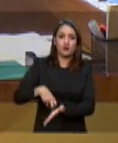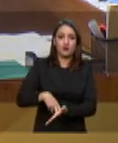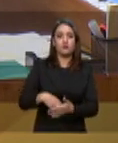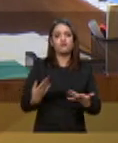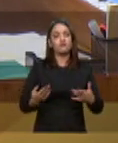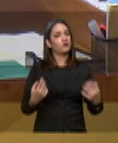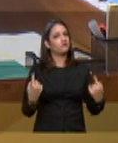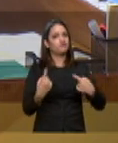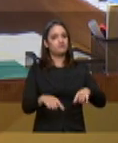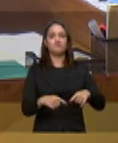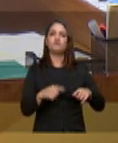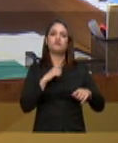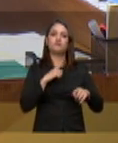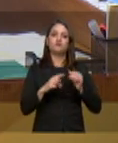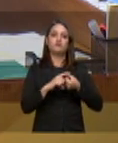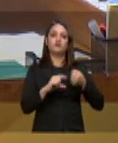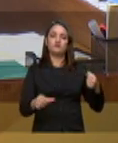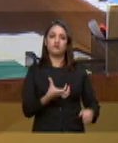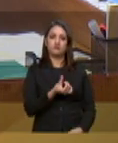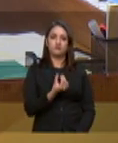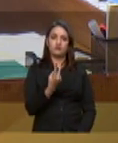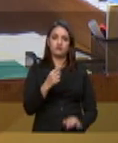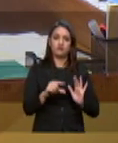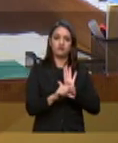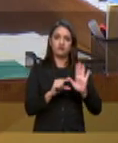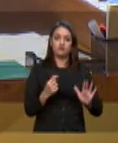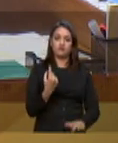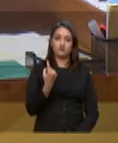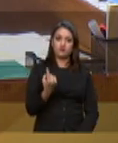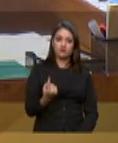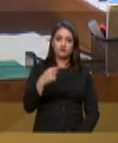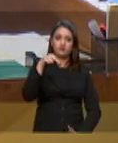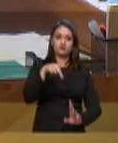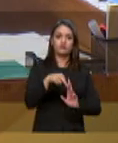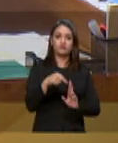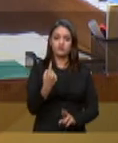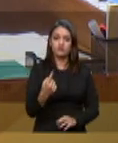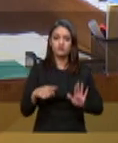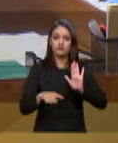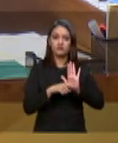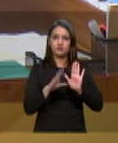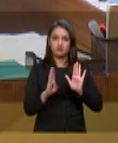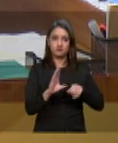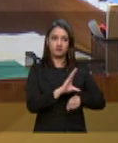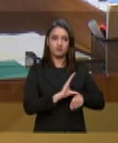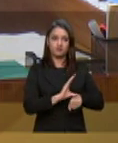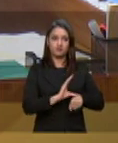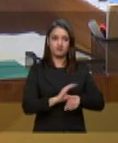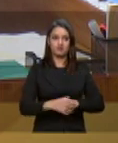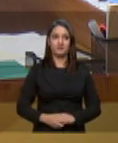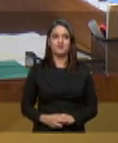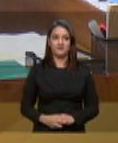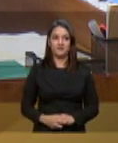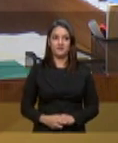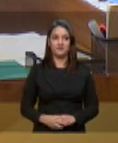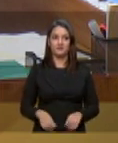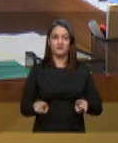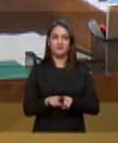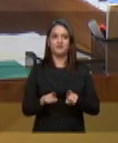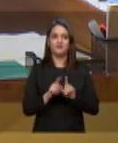vedação contida no artigo 62, parágrafo 1º, inciso 1, alínea B da Carta Magna.